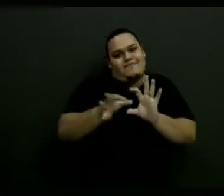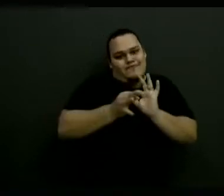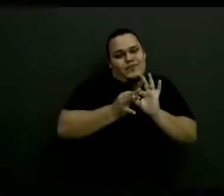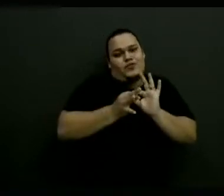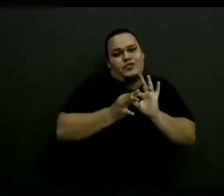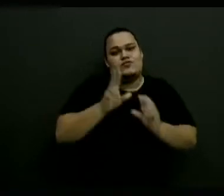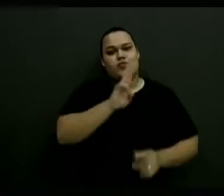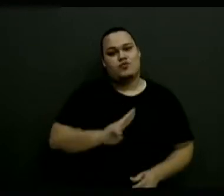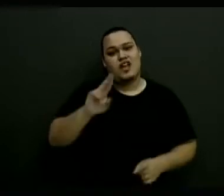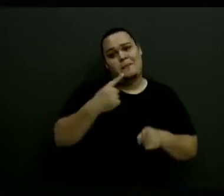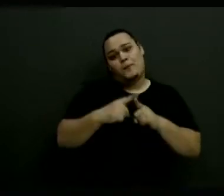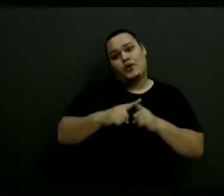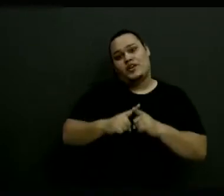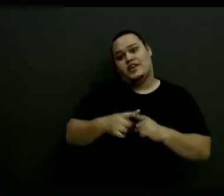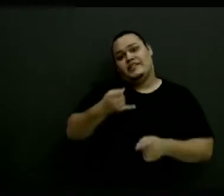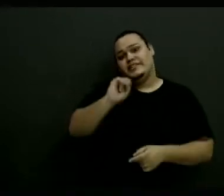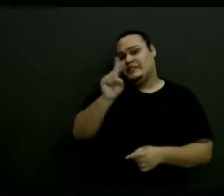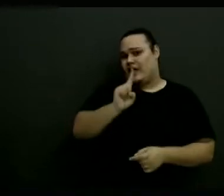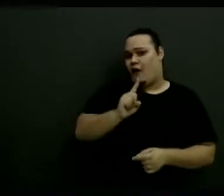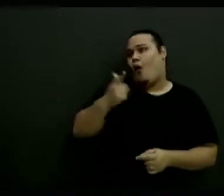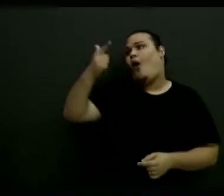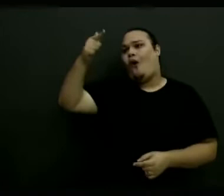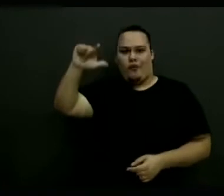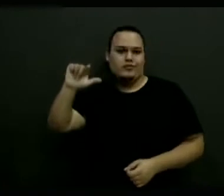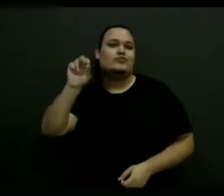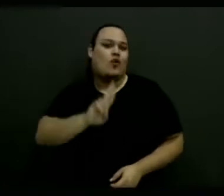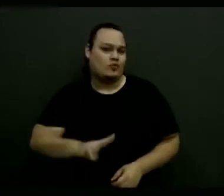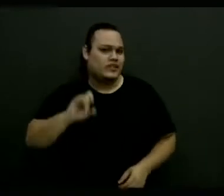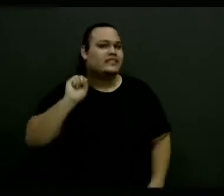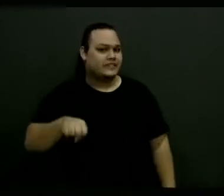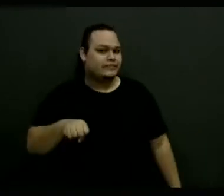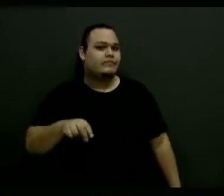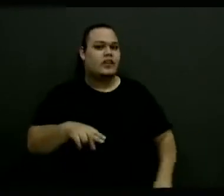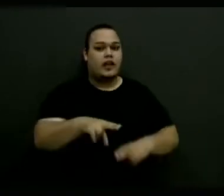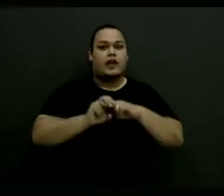usando, né? Então, todos nós, pastores, hoje, temos que estar